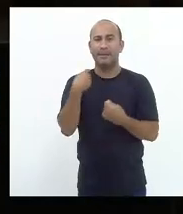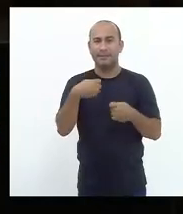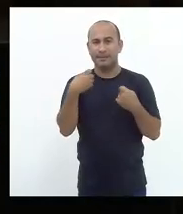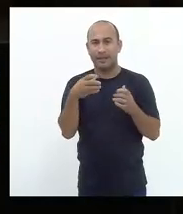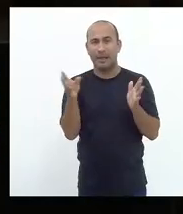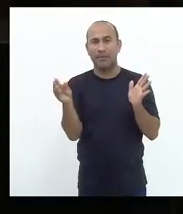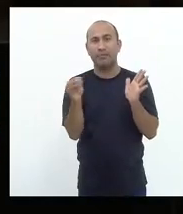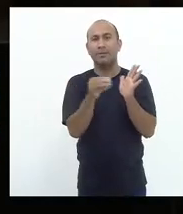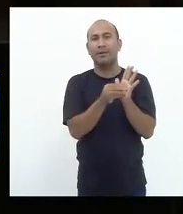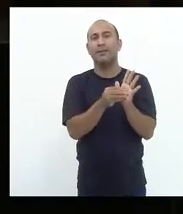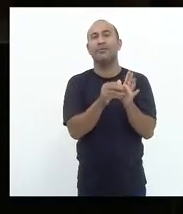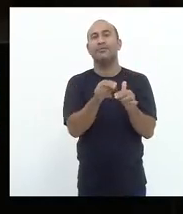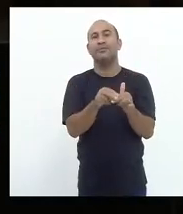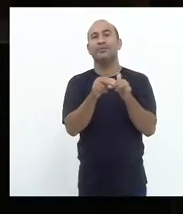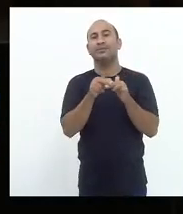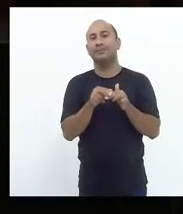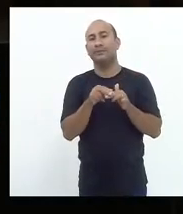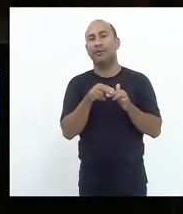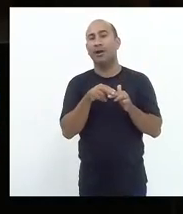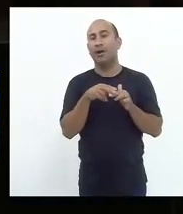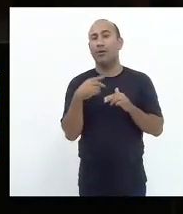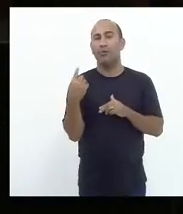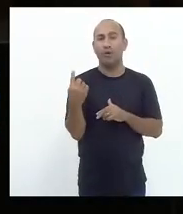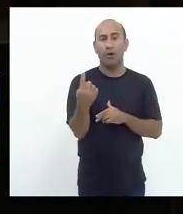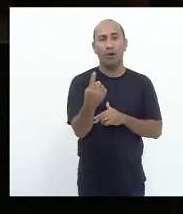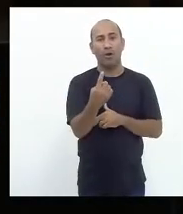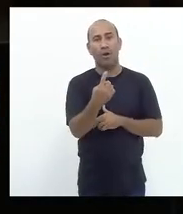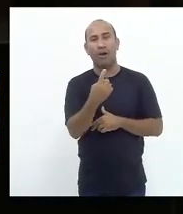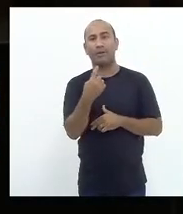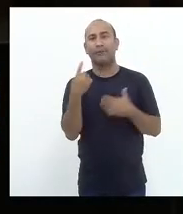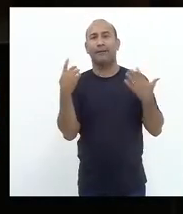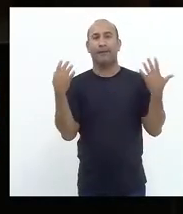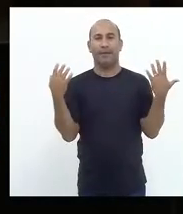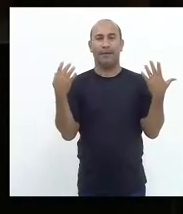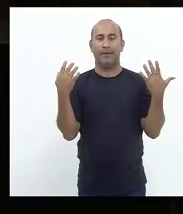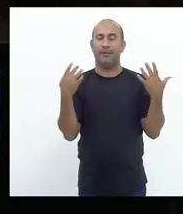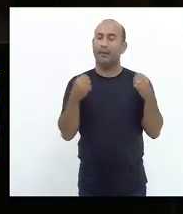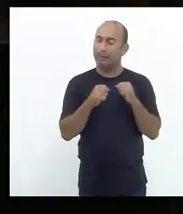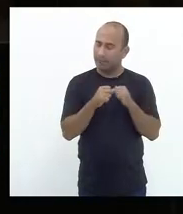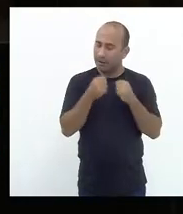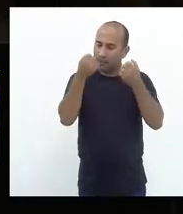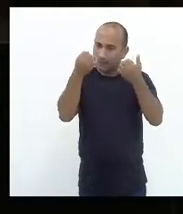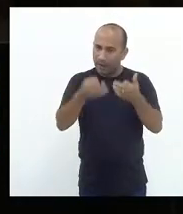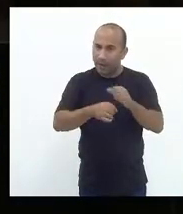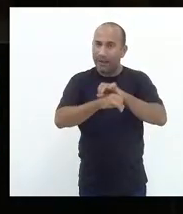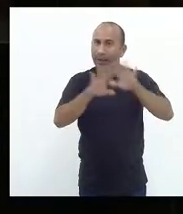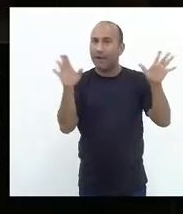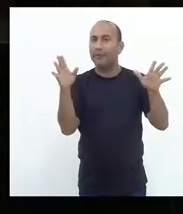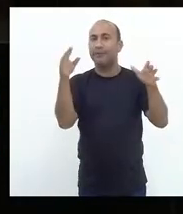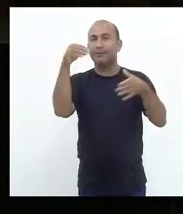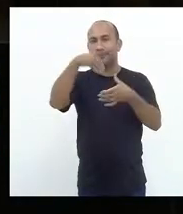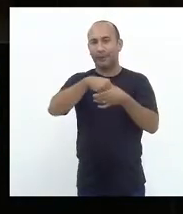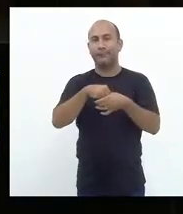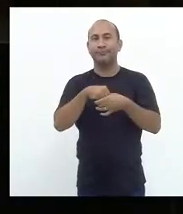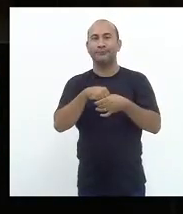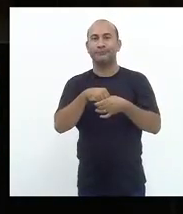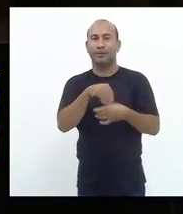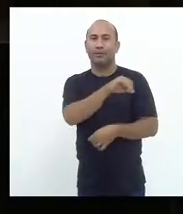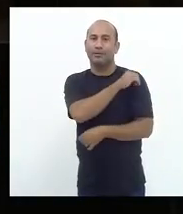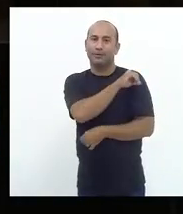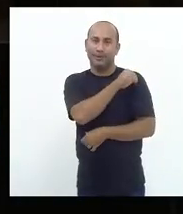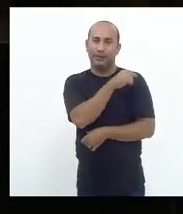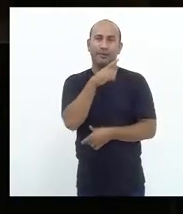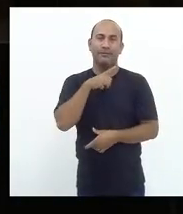colocado, justamente para que a gente não se engane. É claro que o Rio de Janeiro tem uma situação hoje de